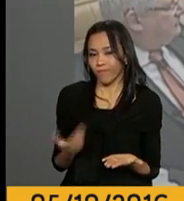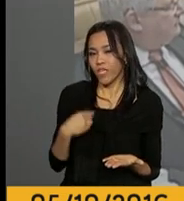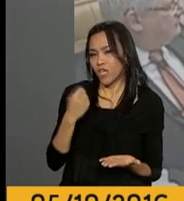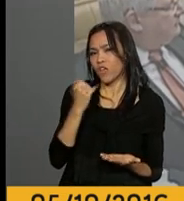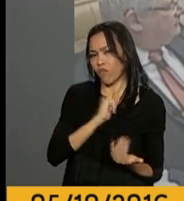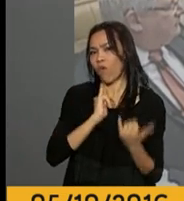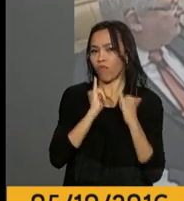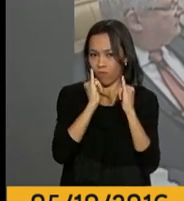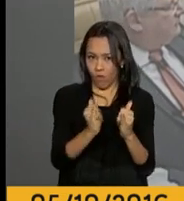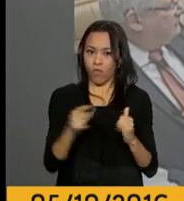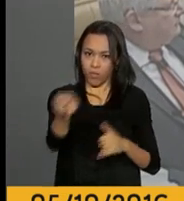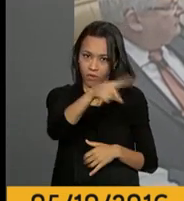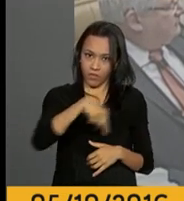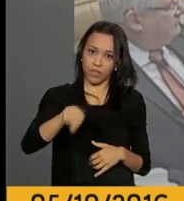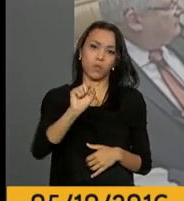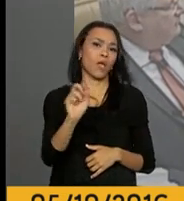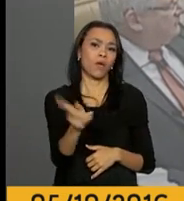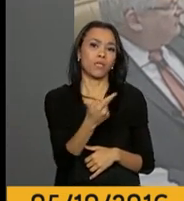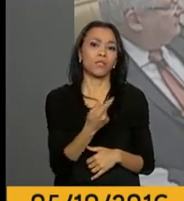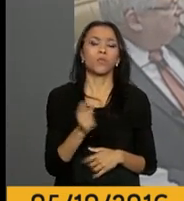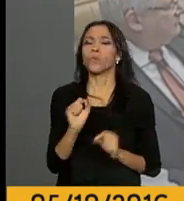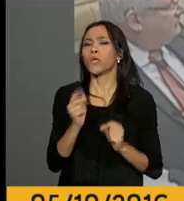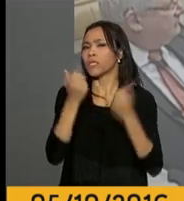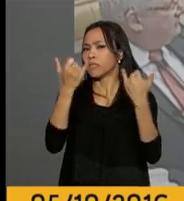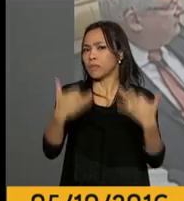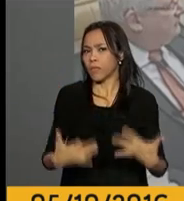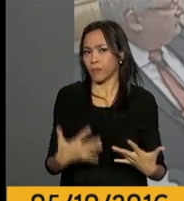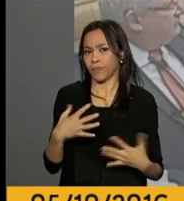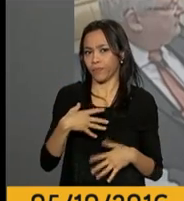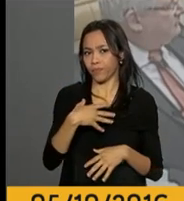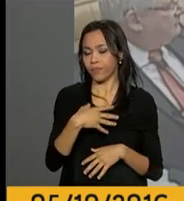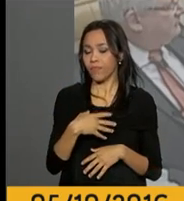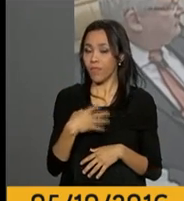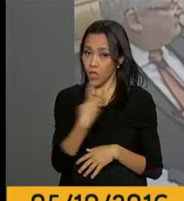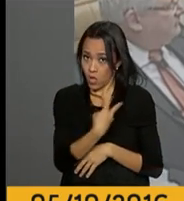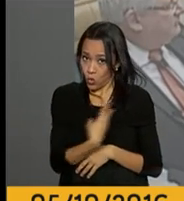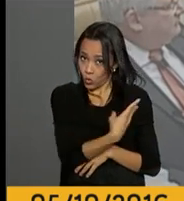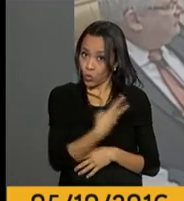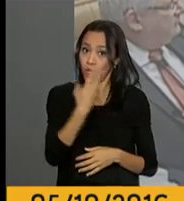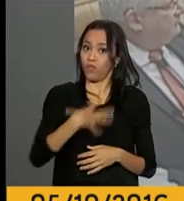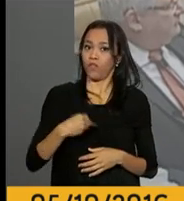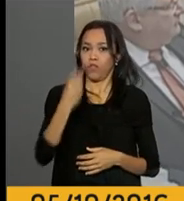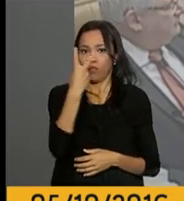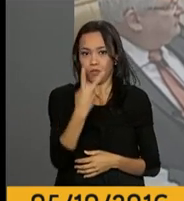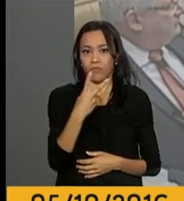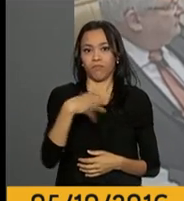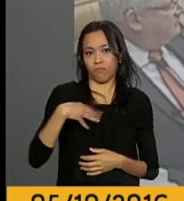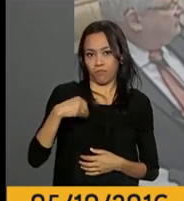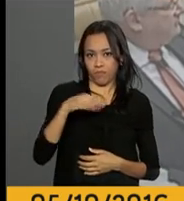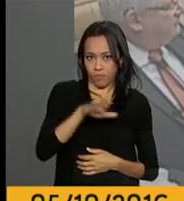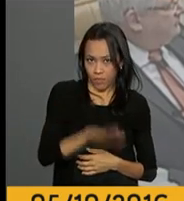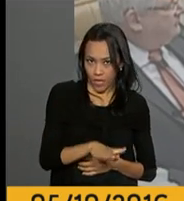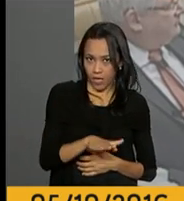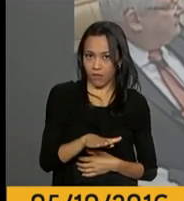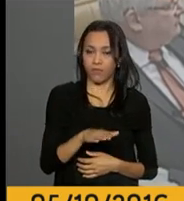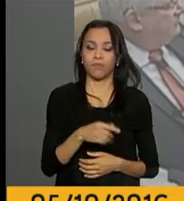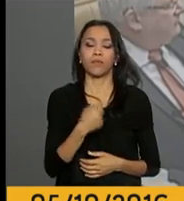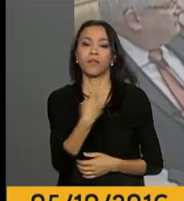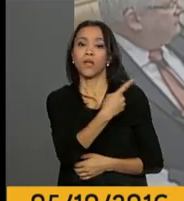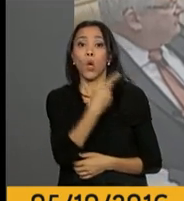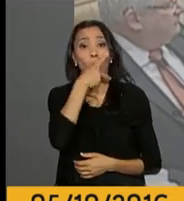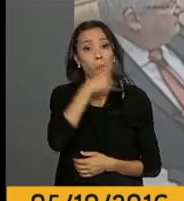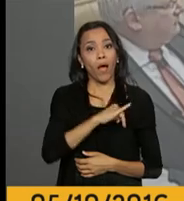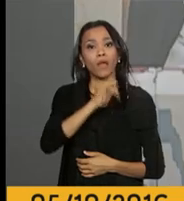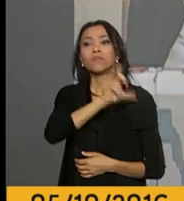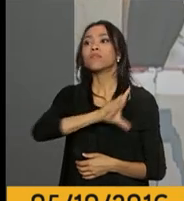um episódio a você o episódio era o seguinte eles T dois filhos pequenos e e normalmente o